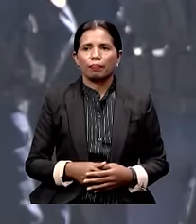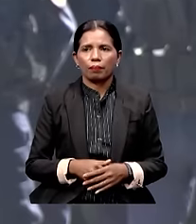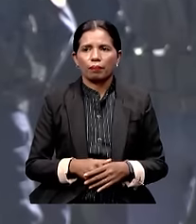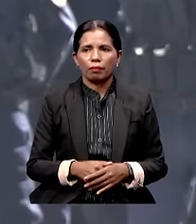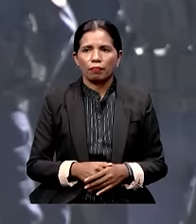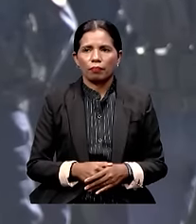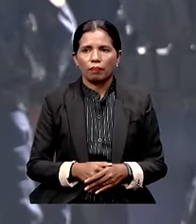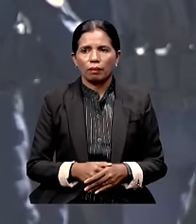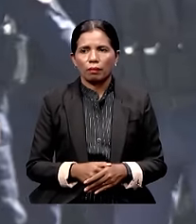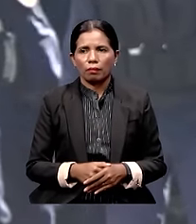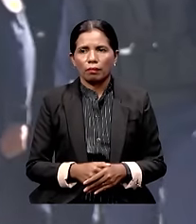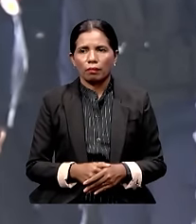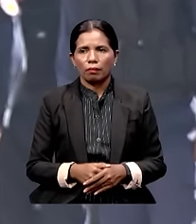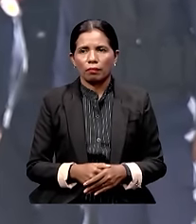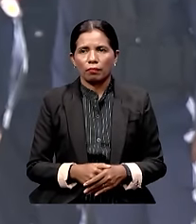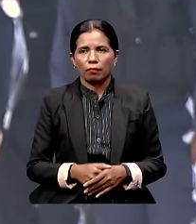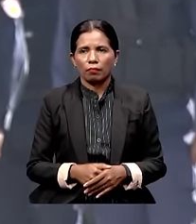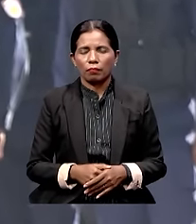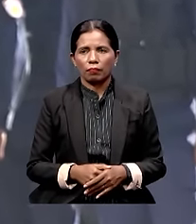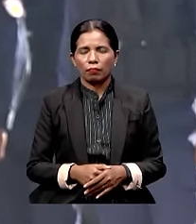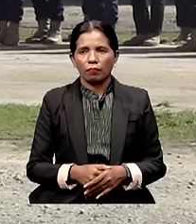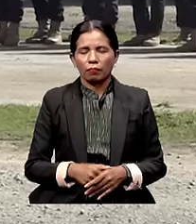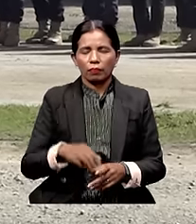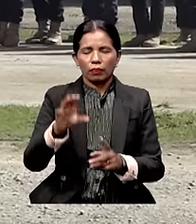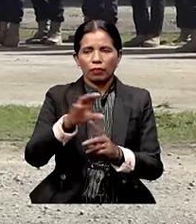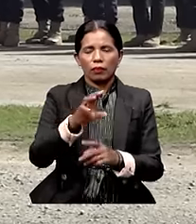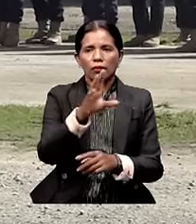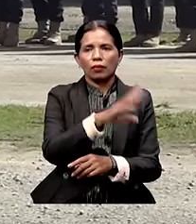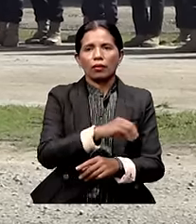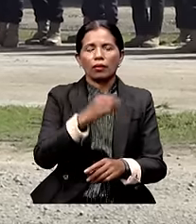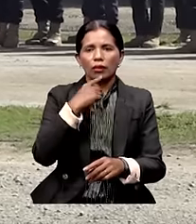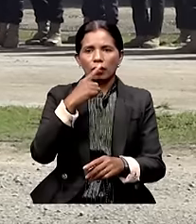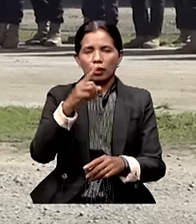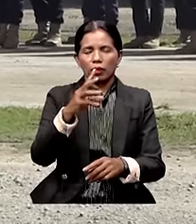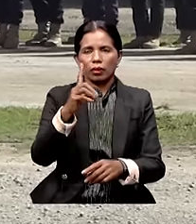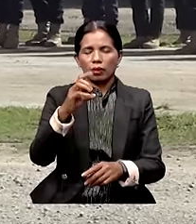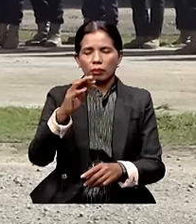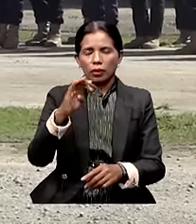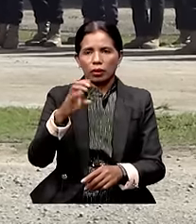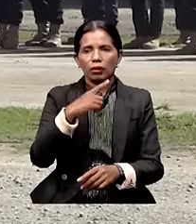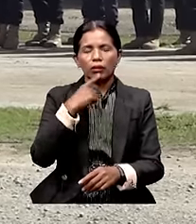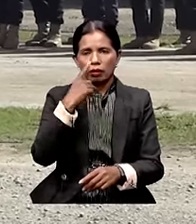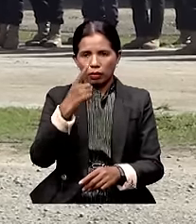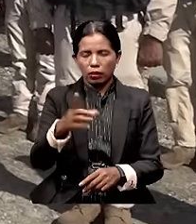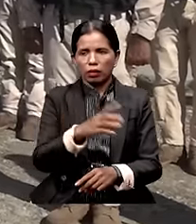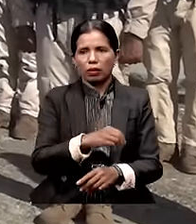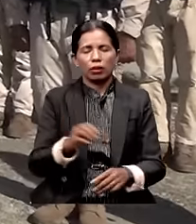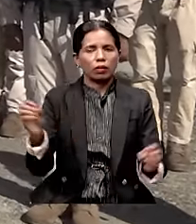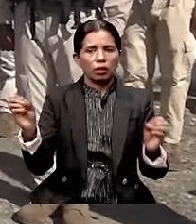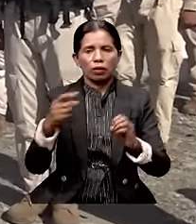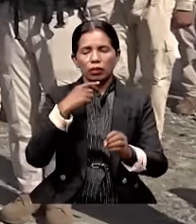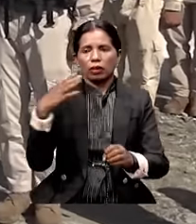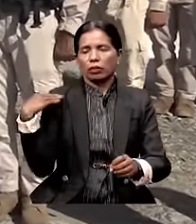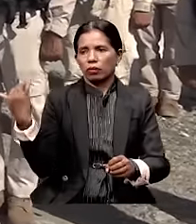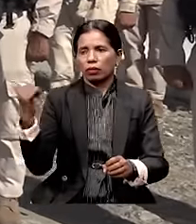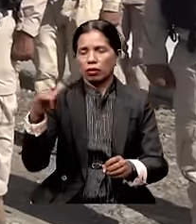si, op! Comandante UEP, Superintendente Damião da Silva Correia Teten, se la tolera